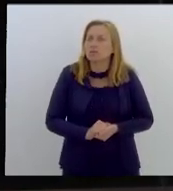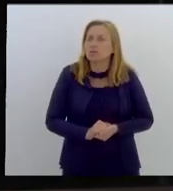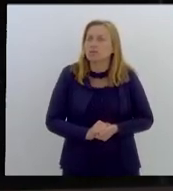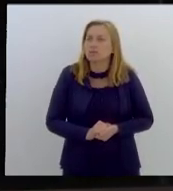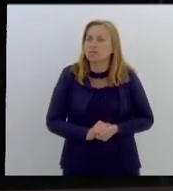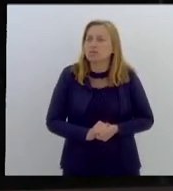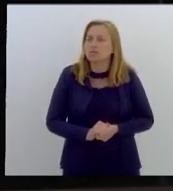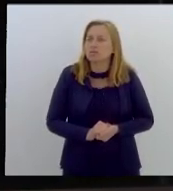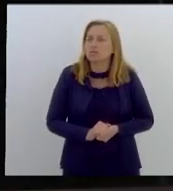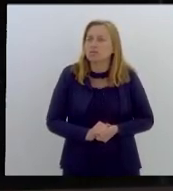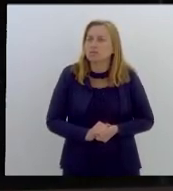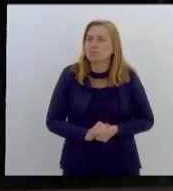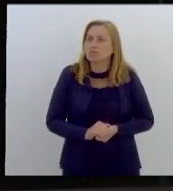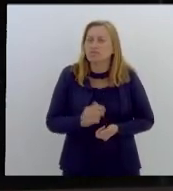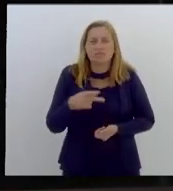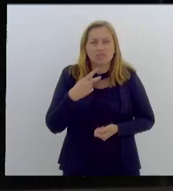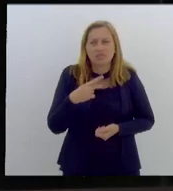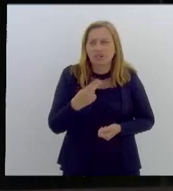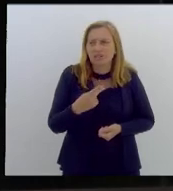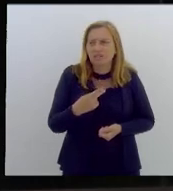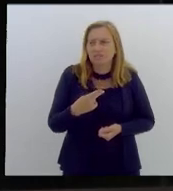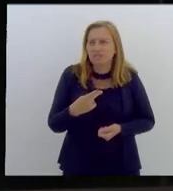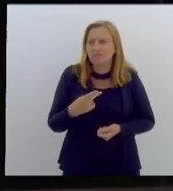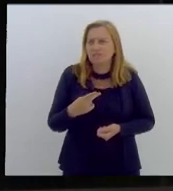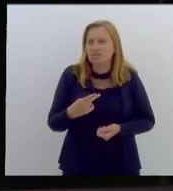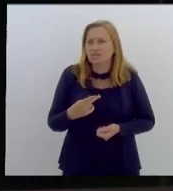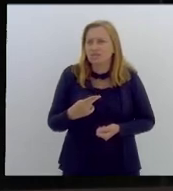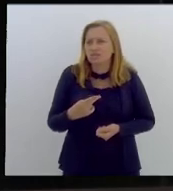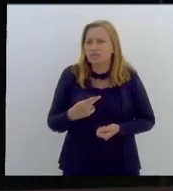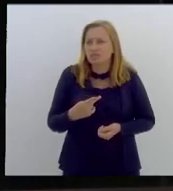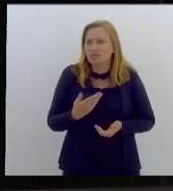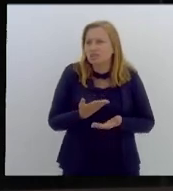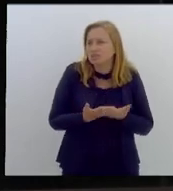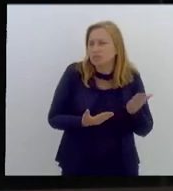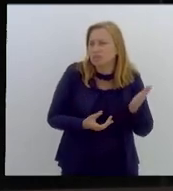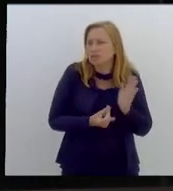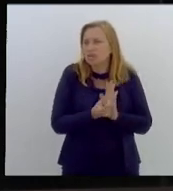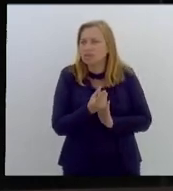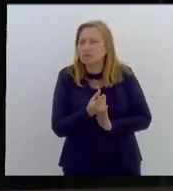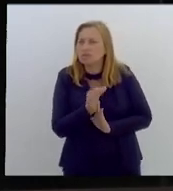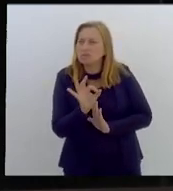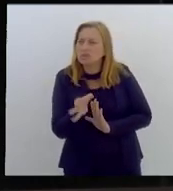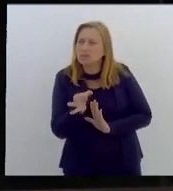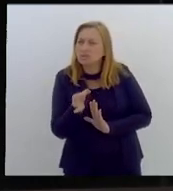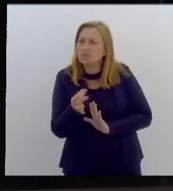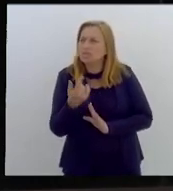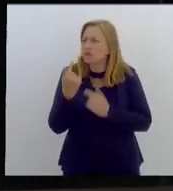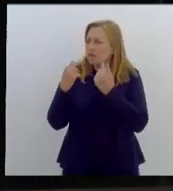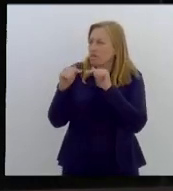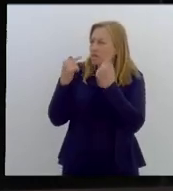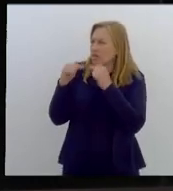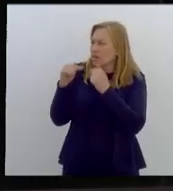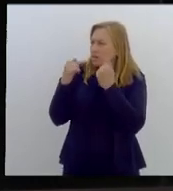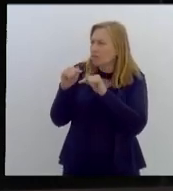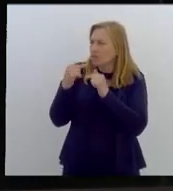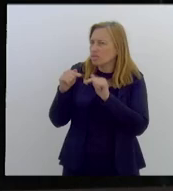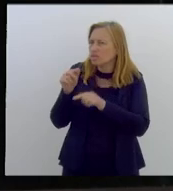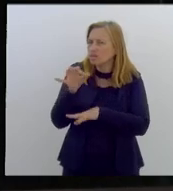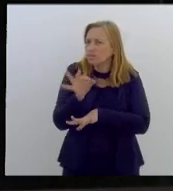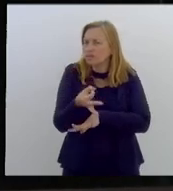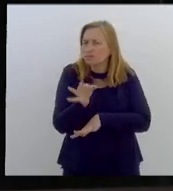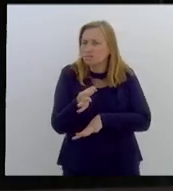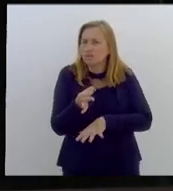se fala tanto na queda do orçamento, inclusive isso eu tenho criticado com